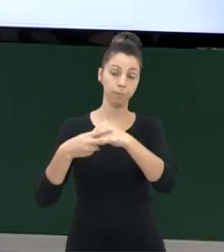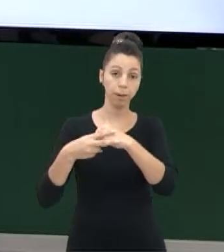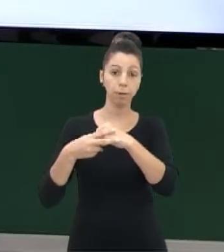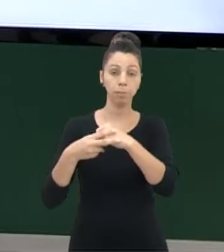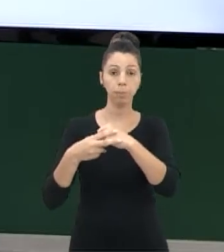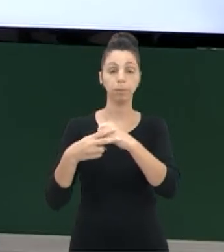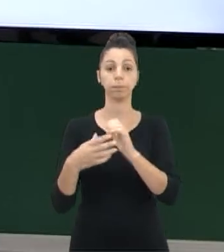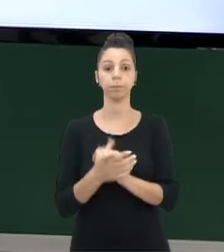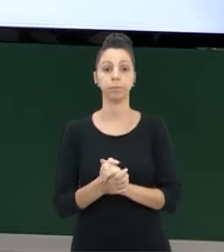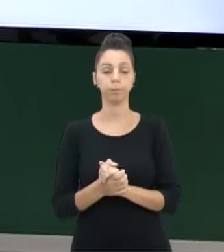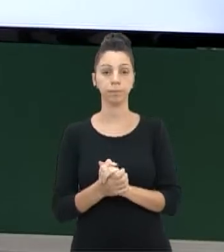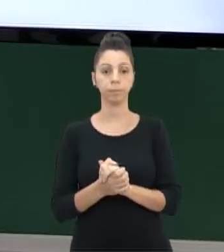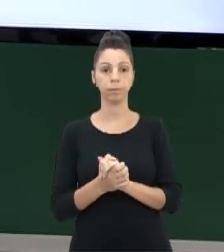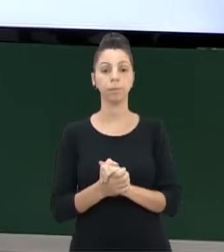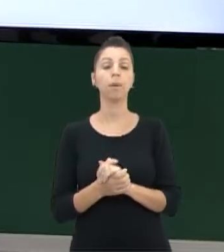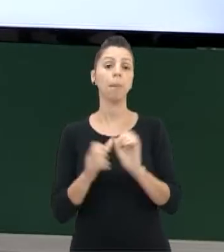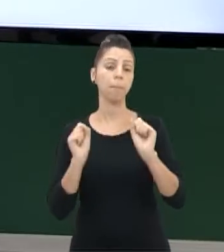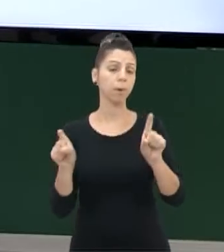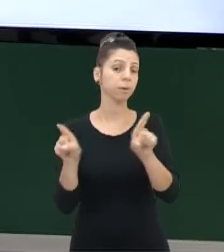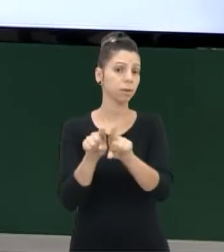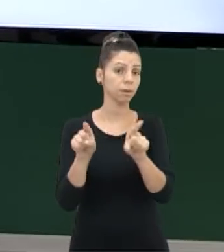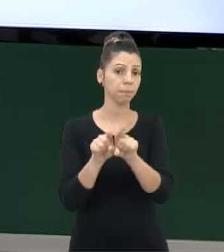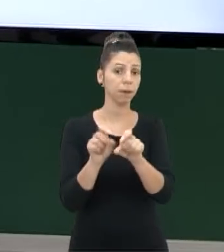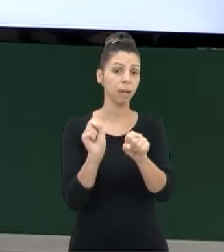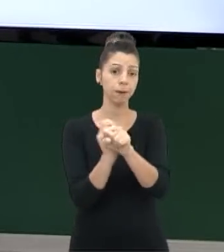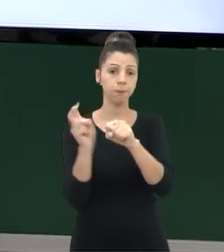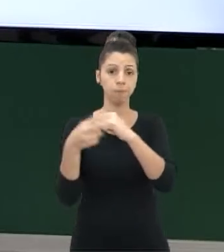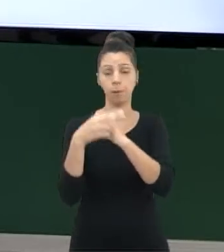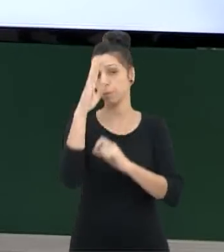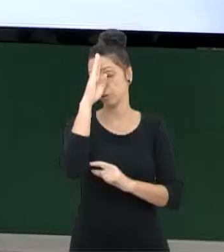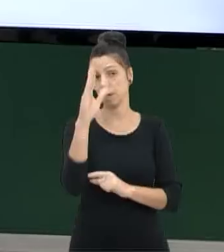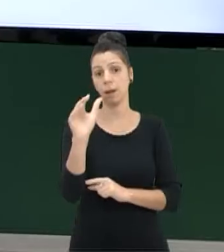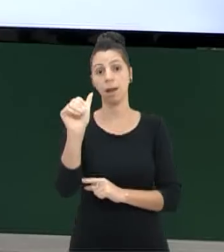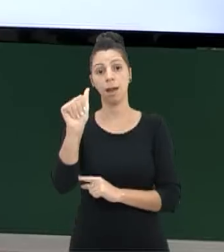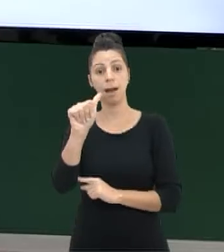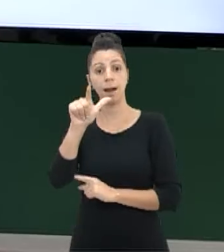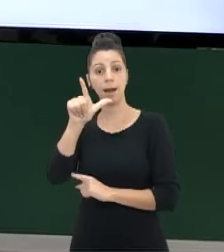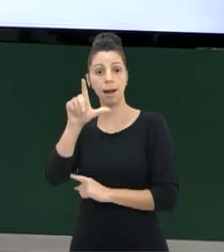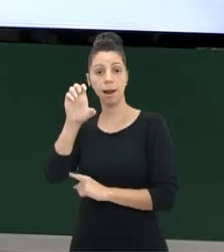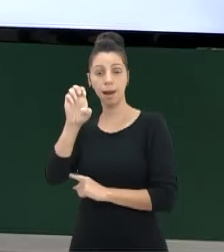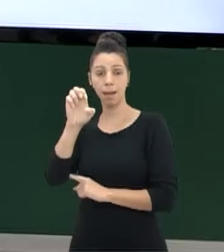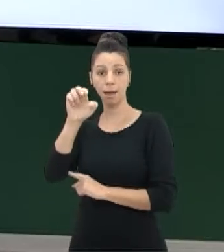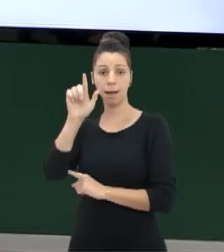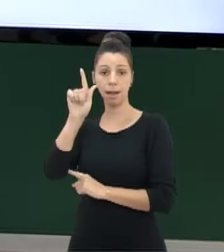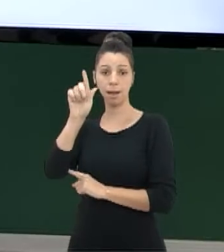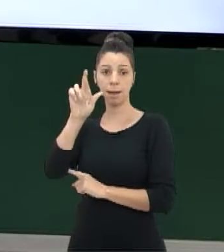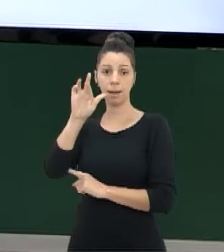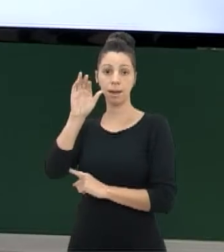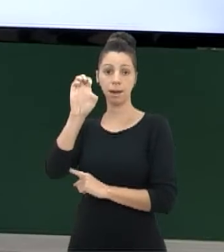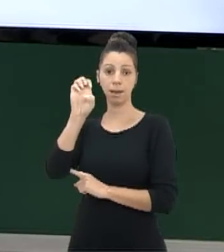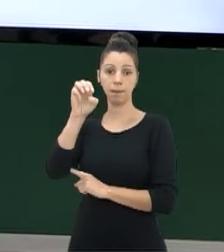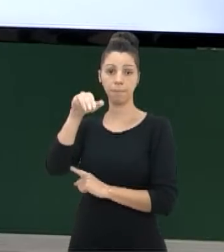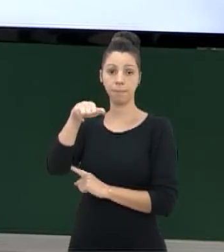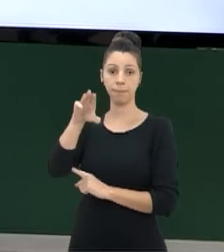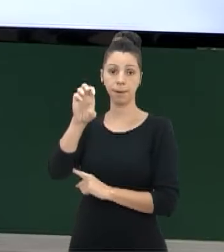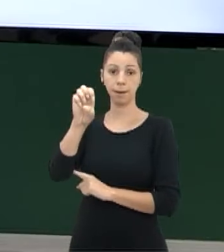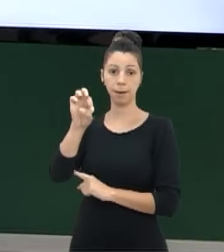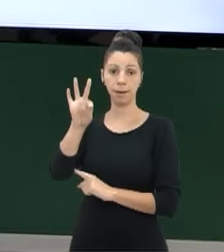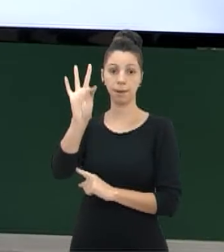tá? Aliás, dica para você, a maioria das palavras terminadas em mente são advérbios,